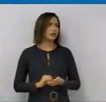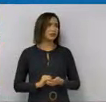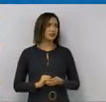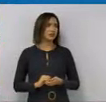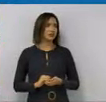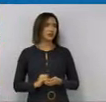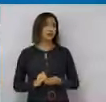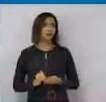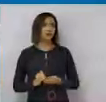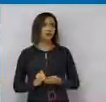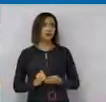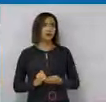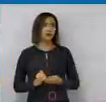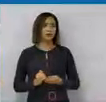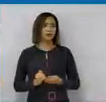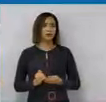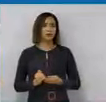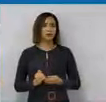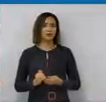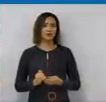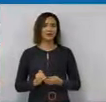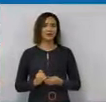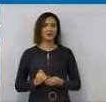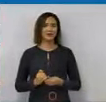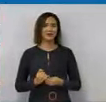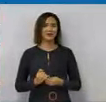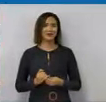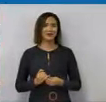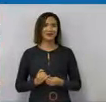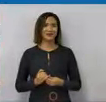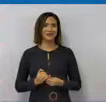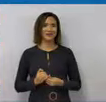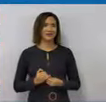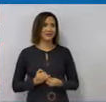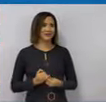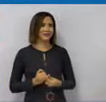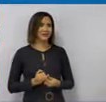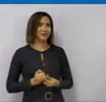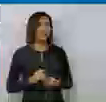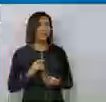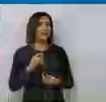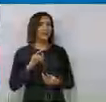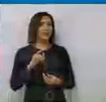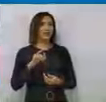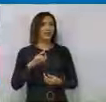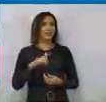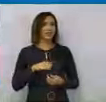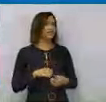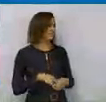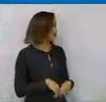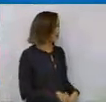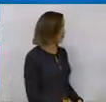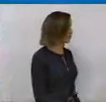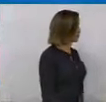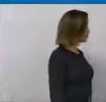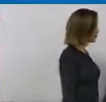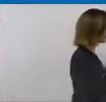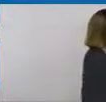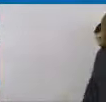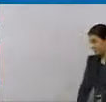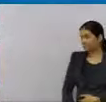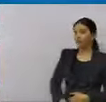Muito obrigado, doutora Fernanda. Eu passo a palavra agora para o Fabrício Gama. Ele é consultor técnico do